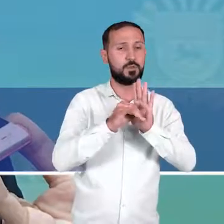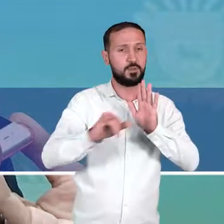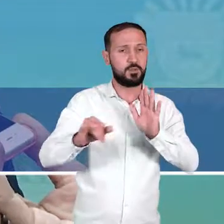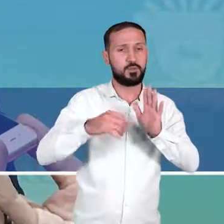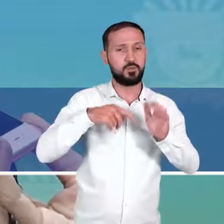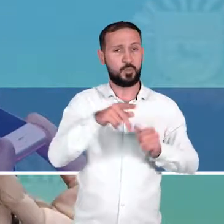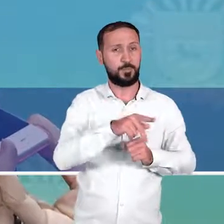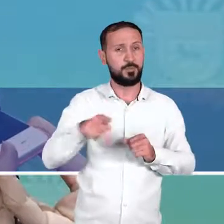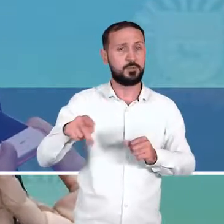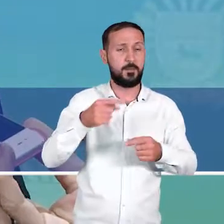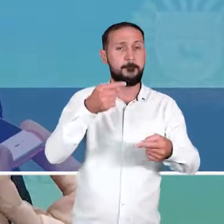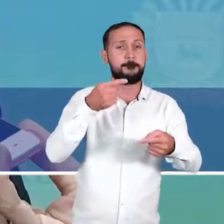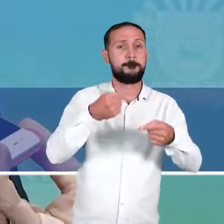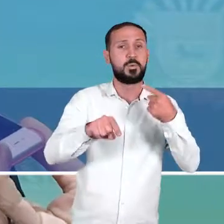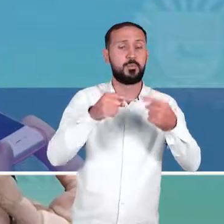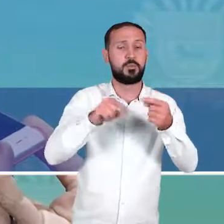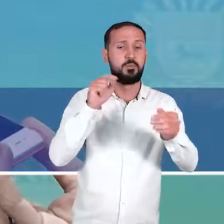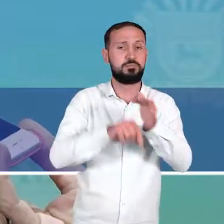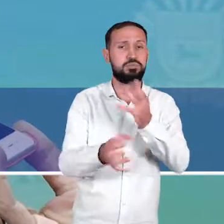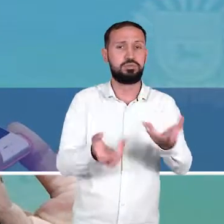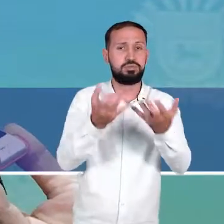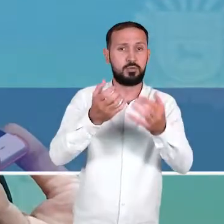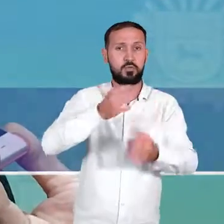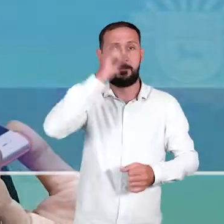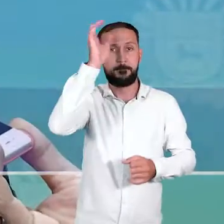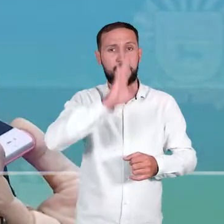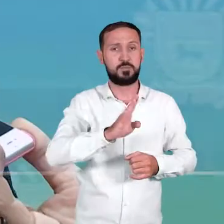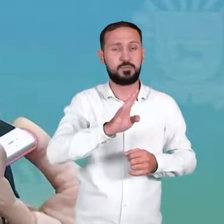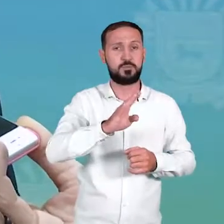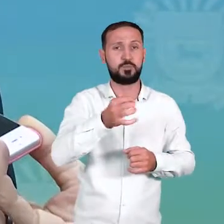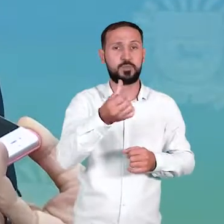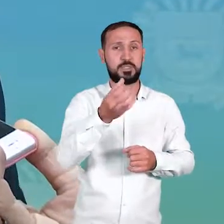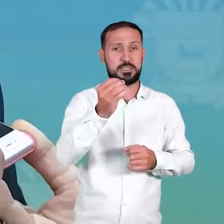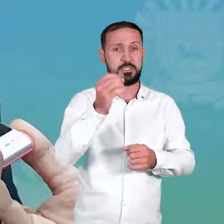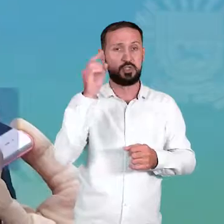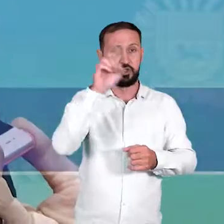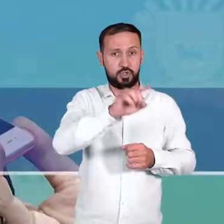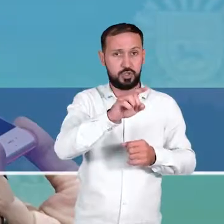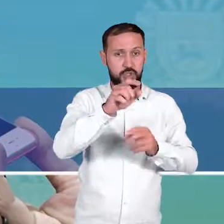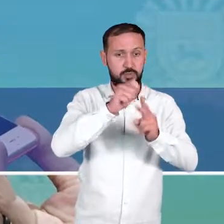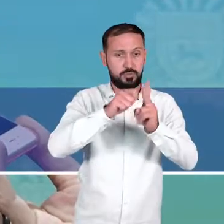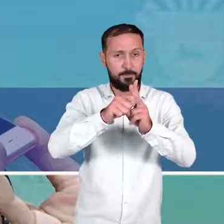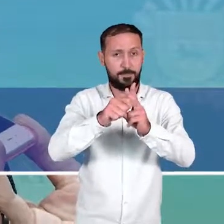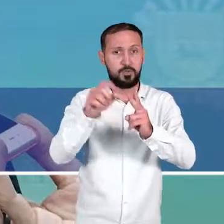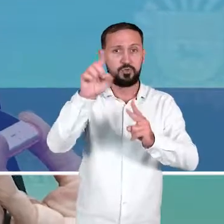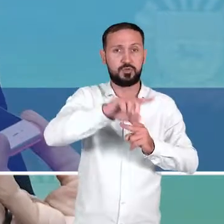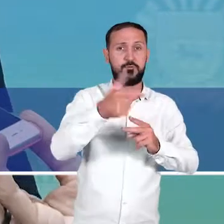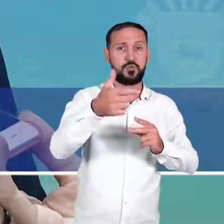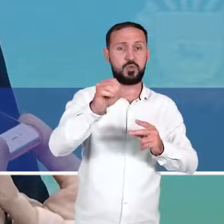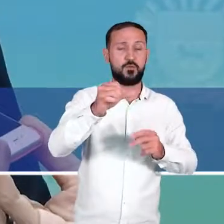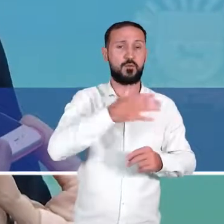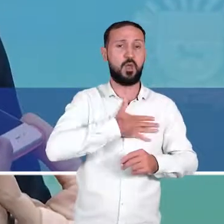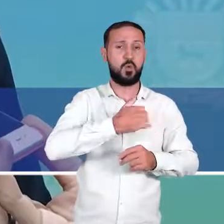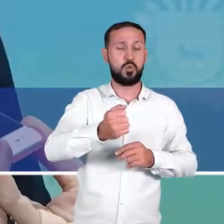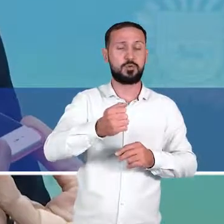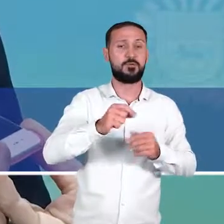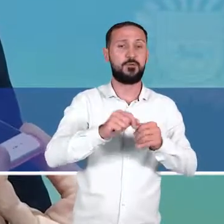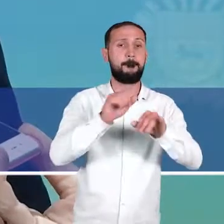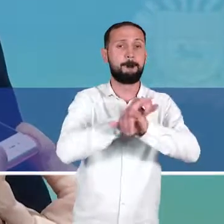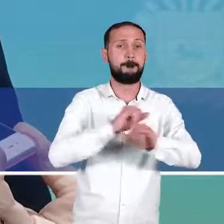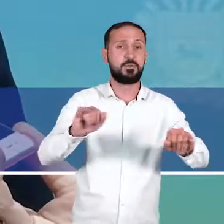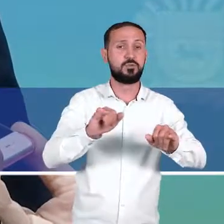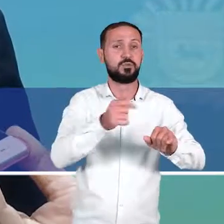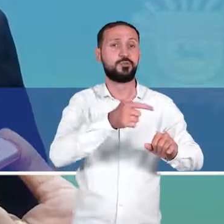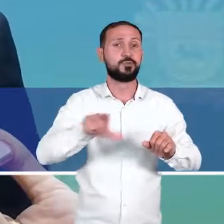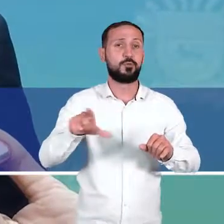presidente que proibiu queimadas em todo o território nacional por 60 dias, mas no dia 29 de agosto ele republicou